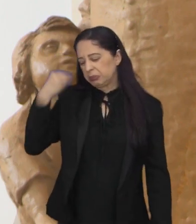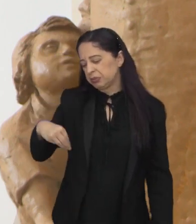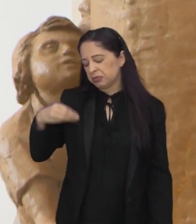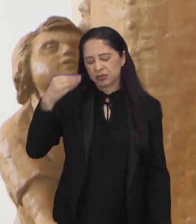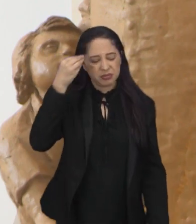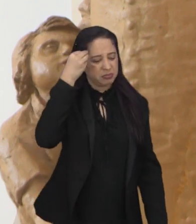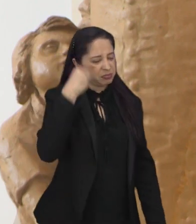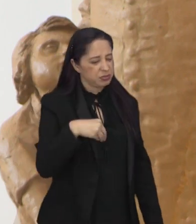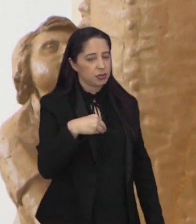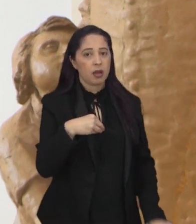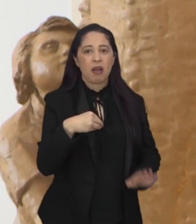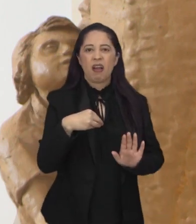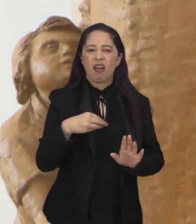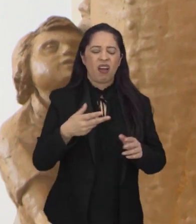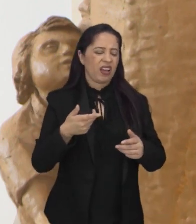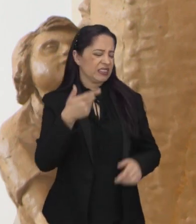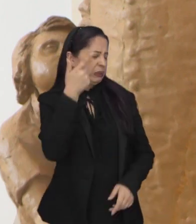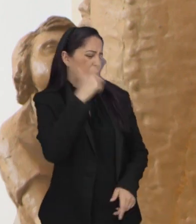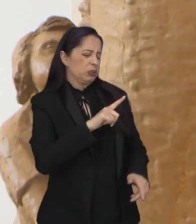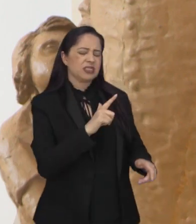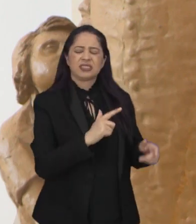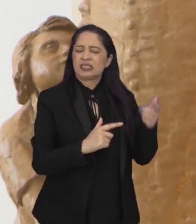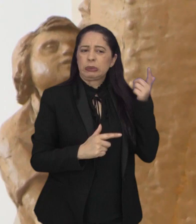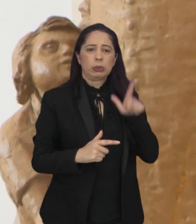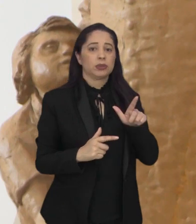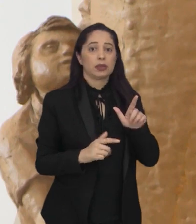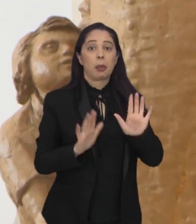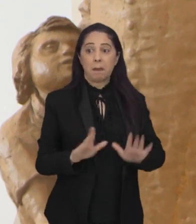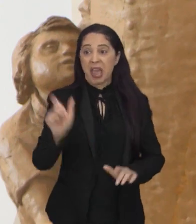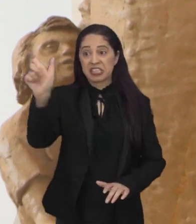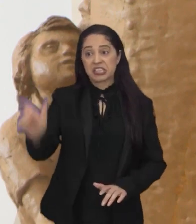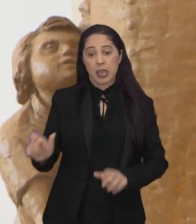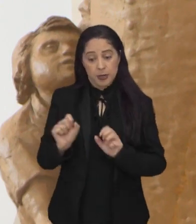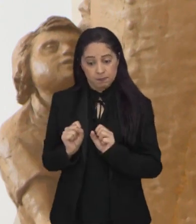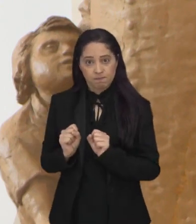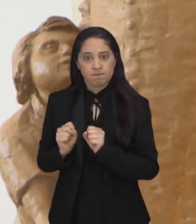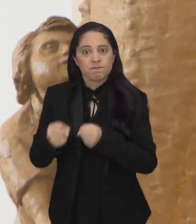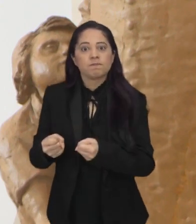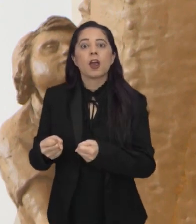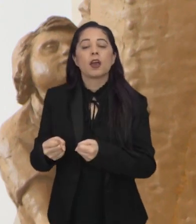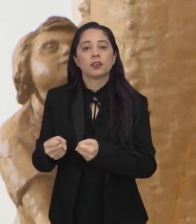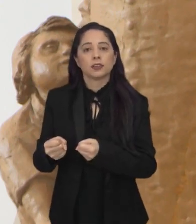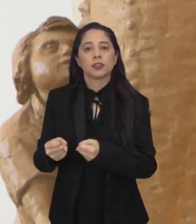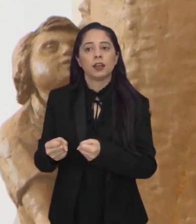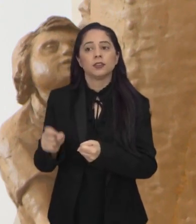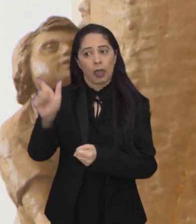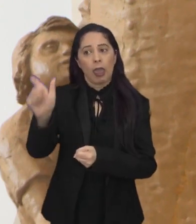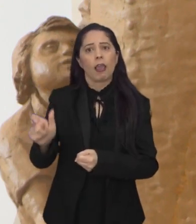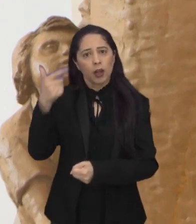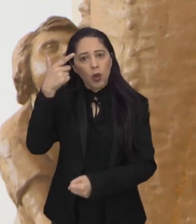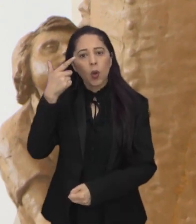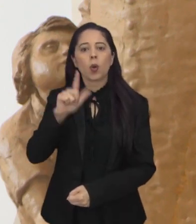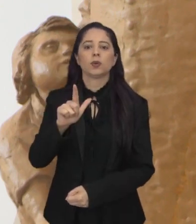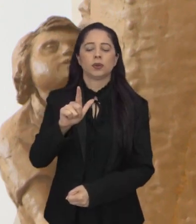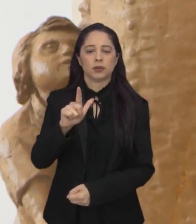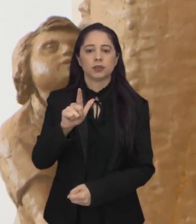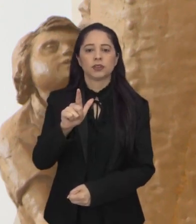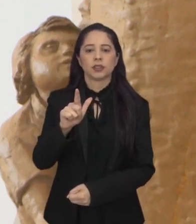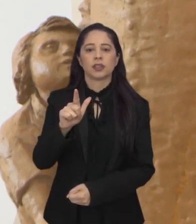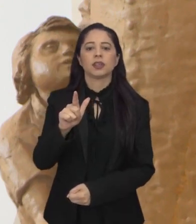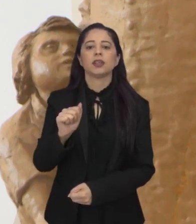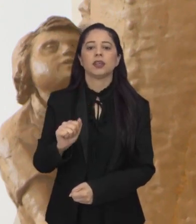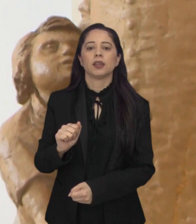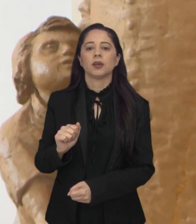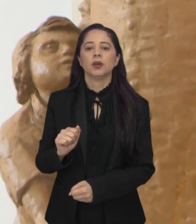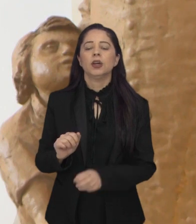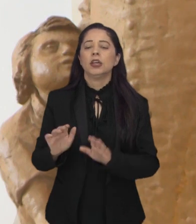né? Muitos desanimam, muitos não conseguem, não pegam o ritmo, acham que não conseguem,